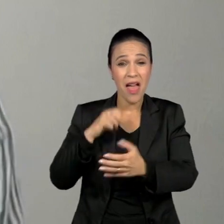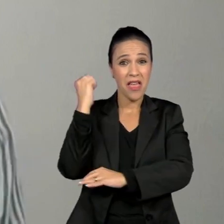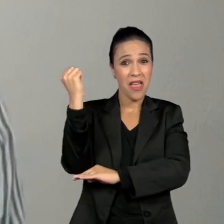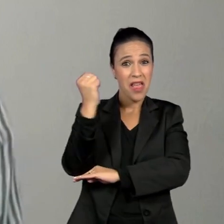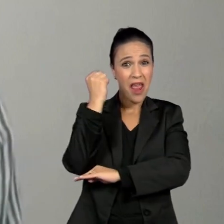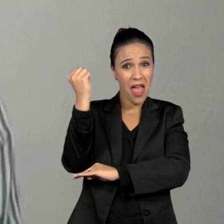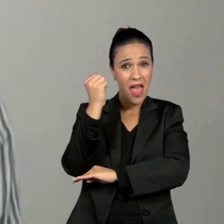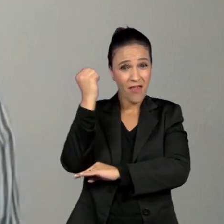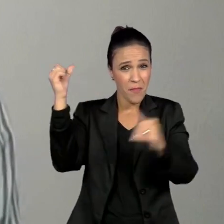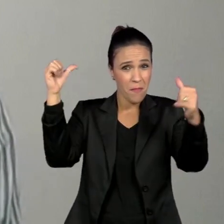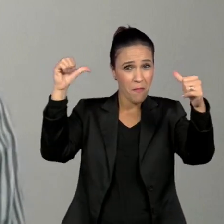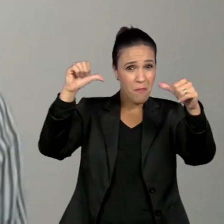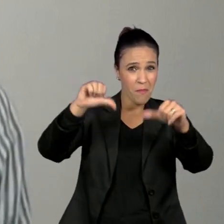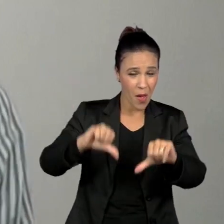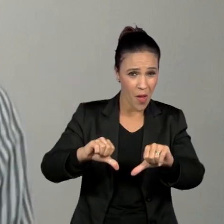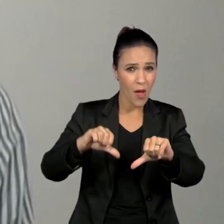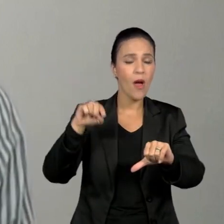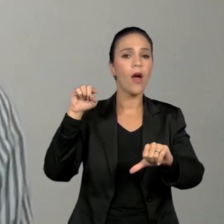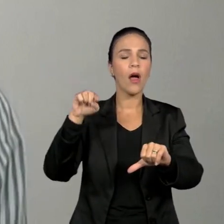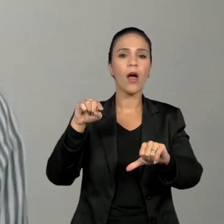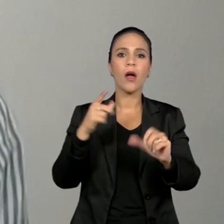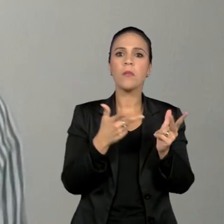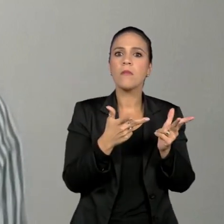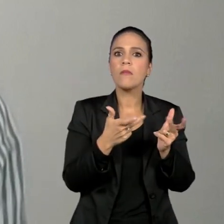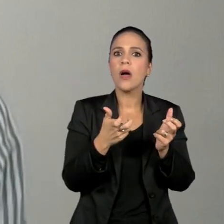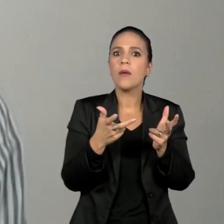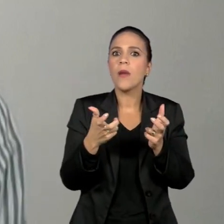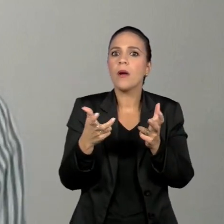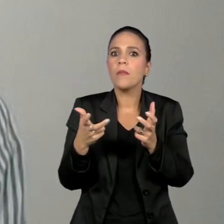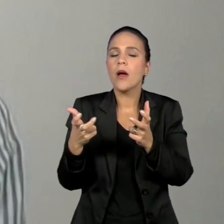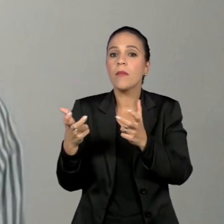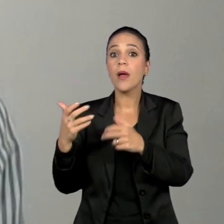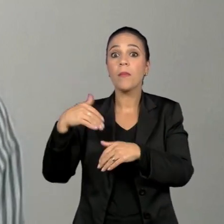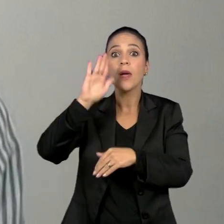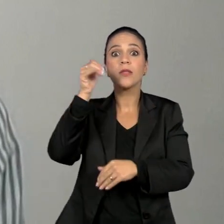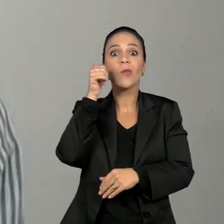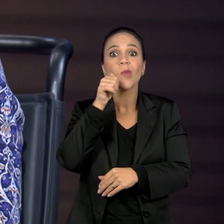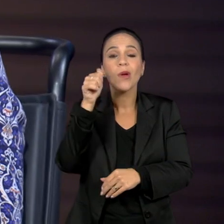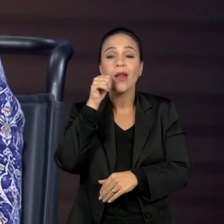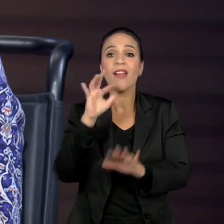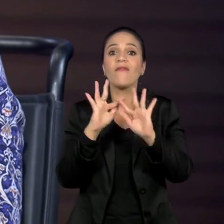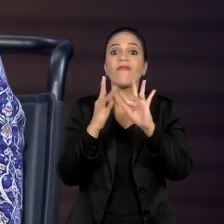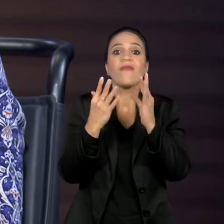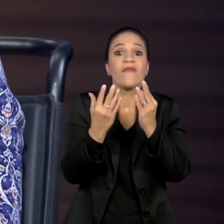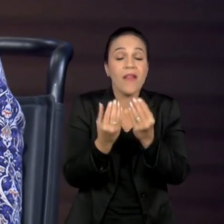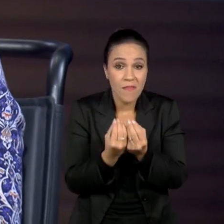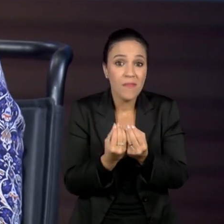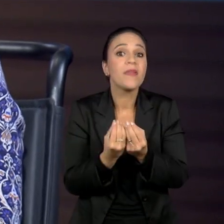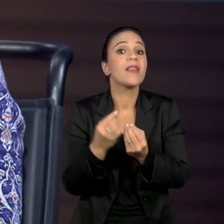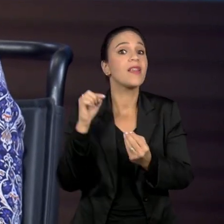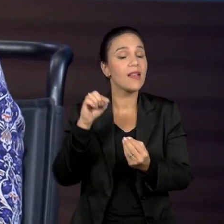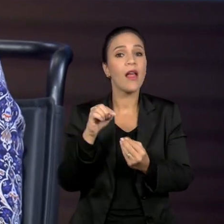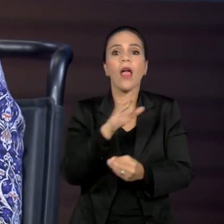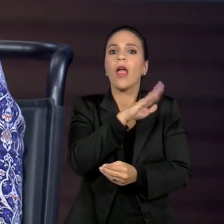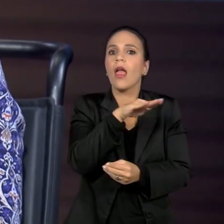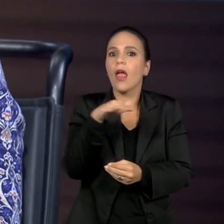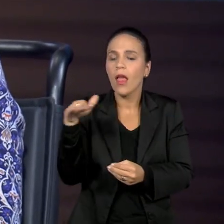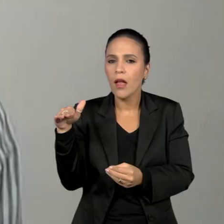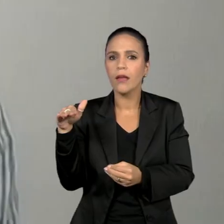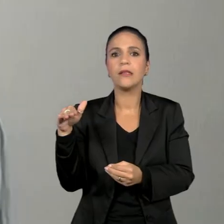não é resolvida e as pessoas saem com menos recursos e também a gente